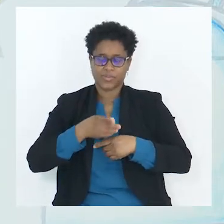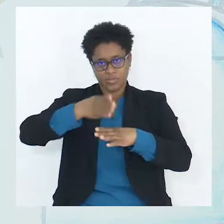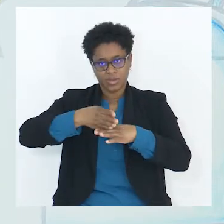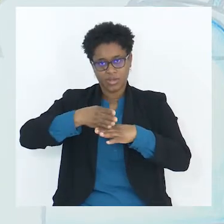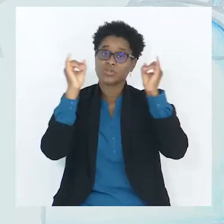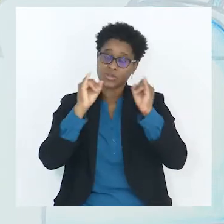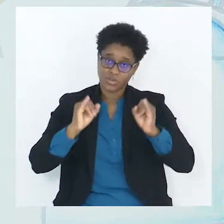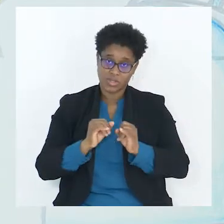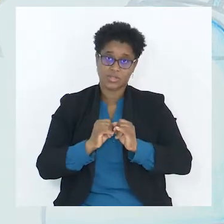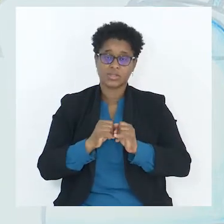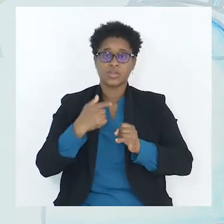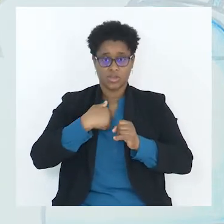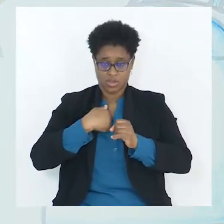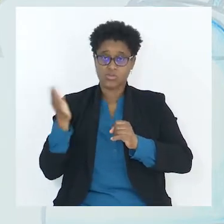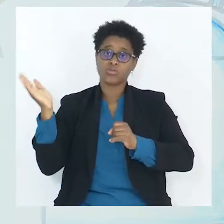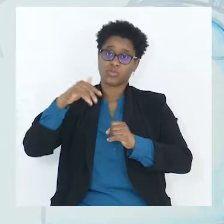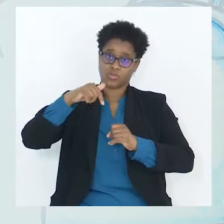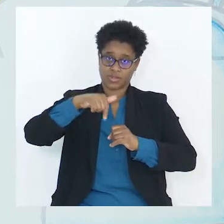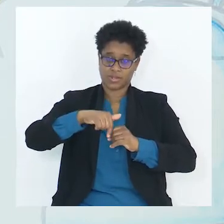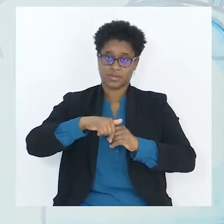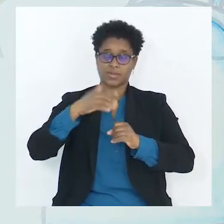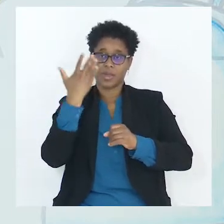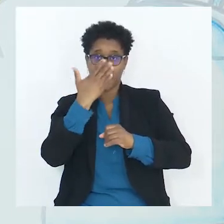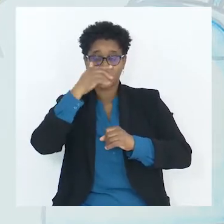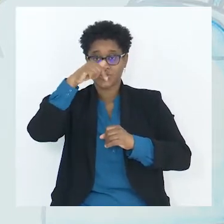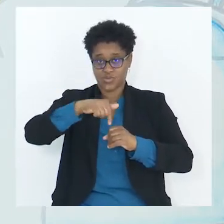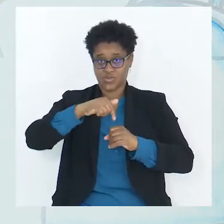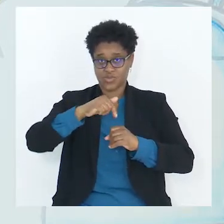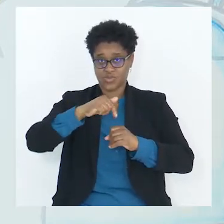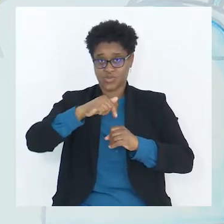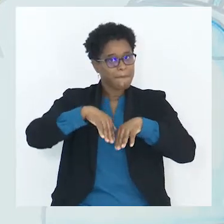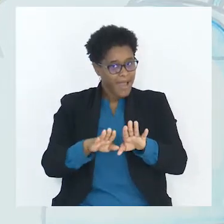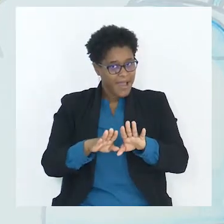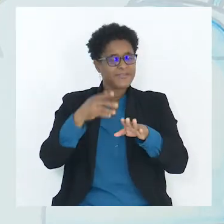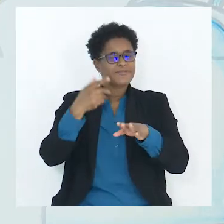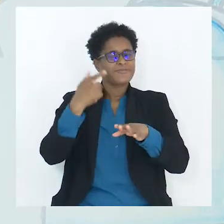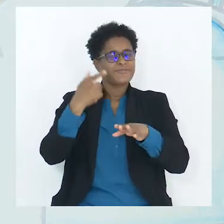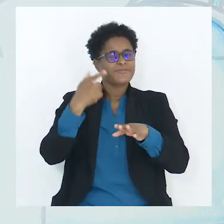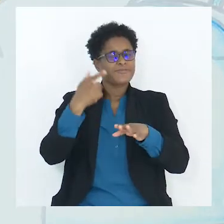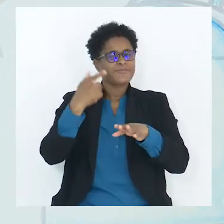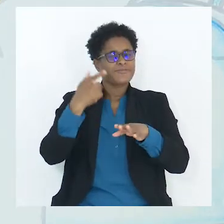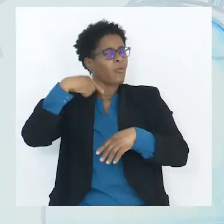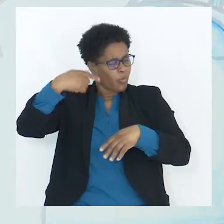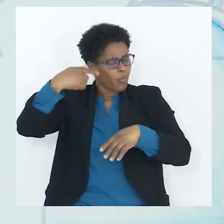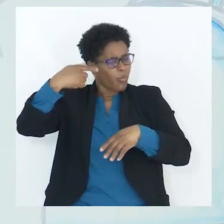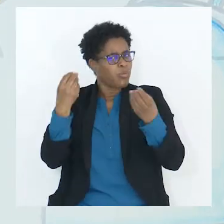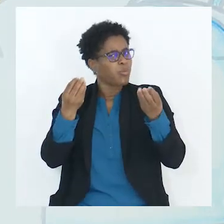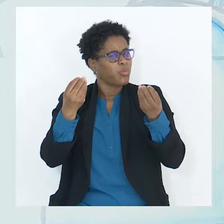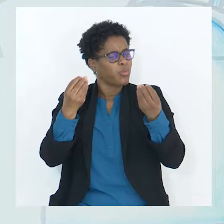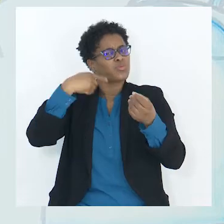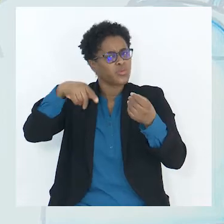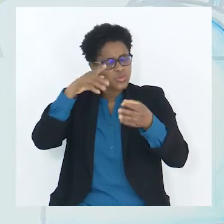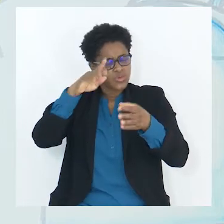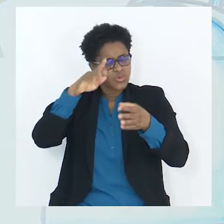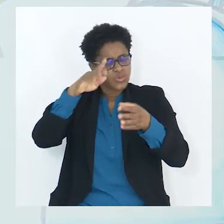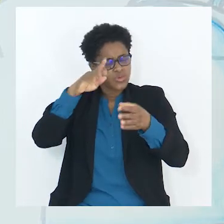internacionais que eu trouxe para a aula de hoje, mas existem tantos outros factos